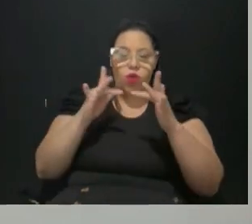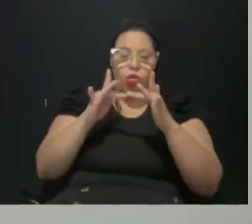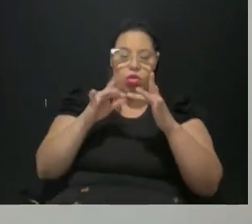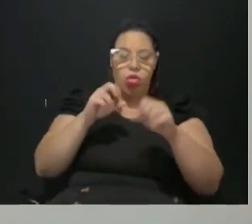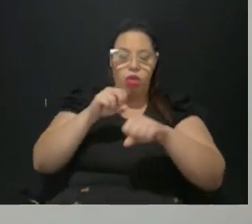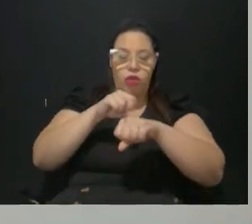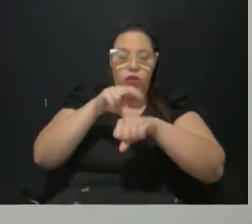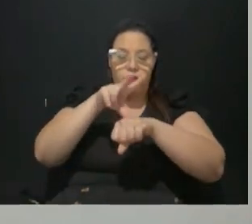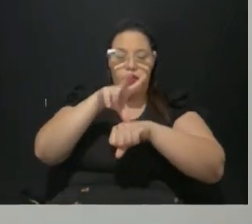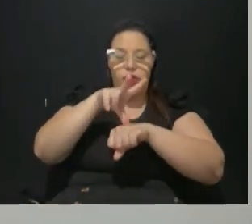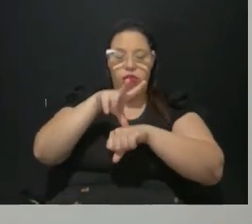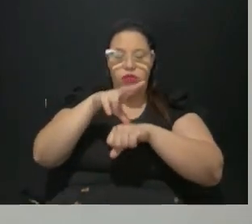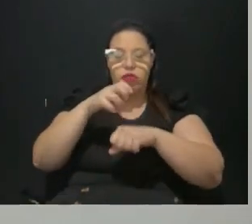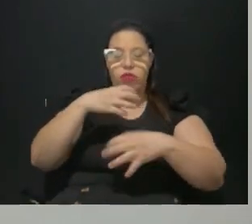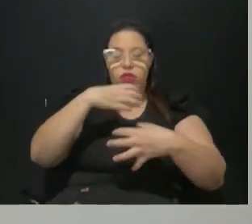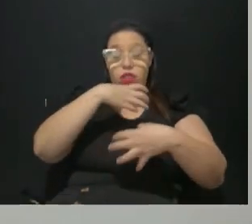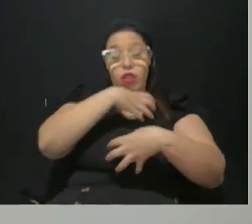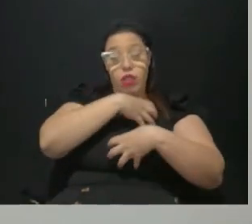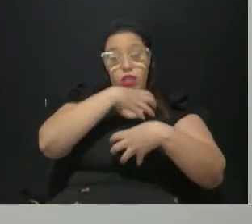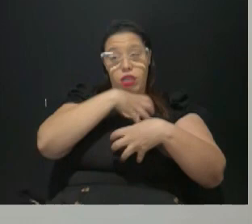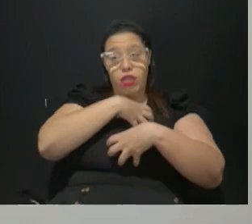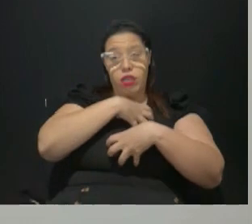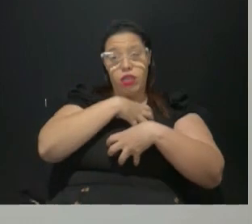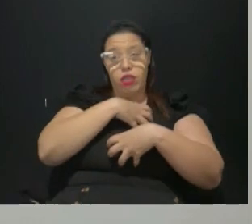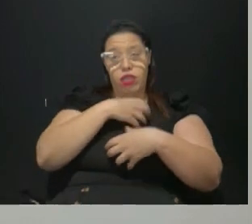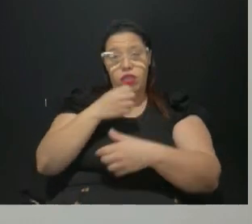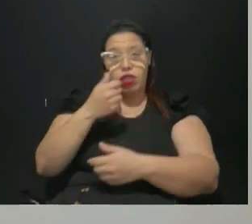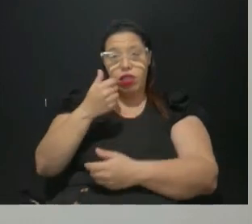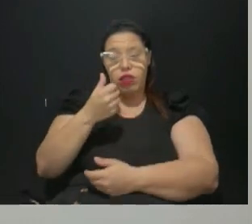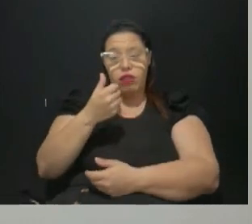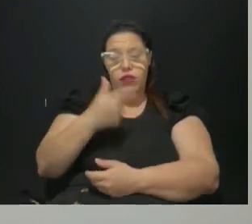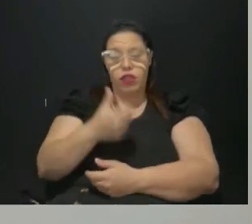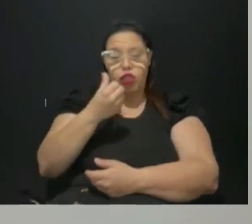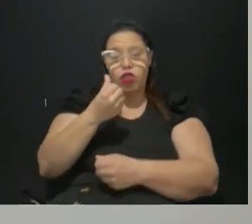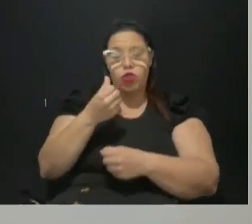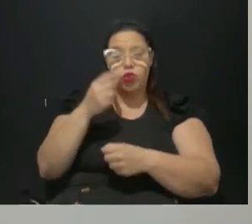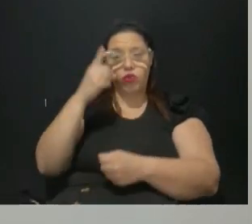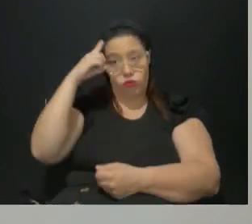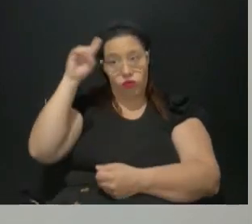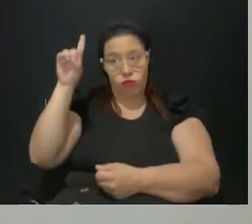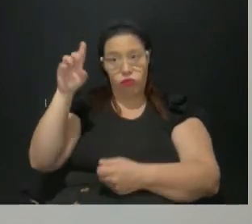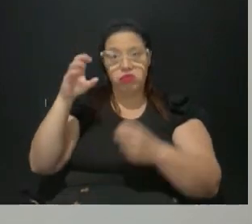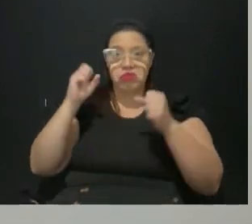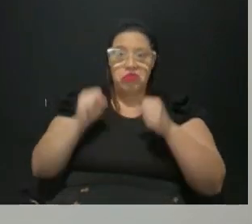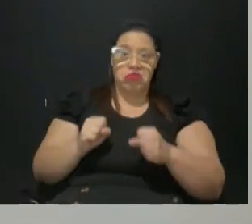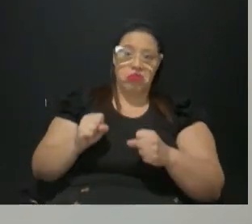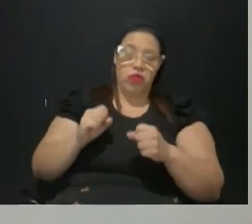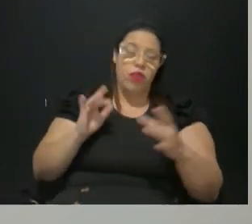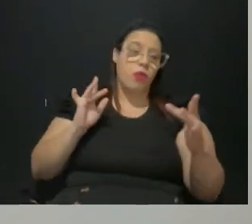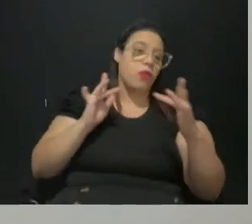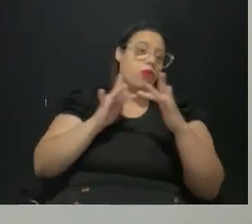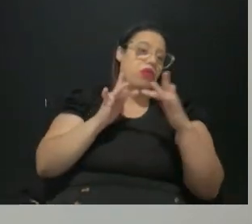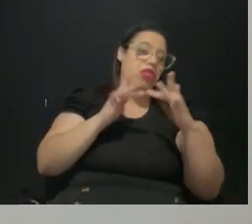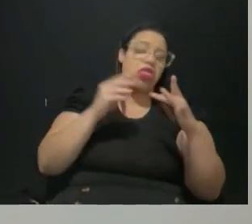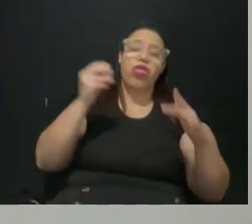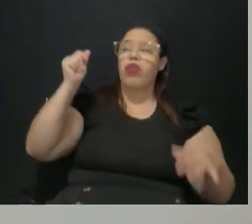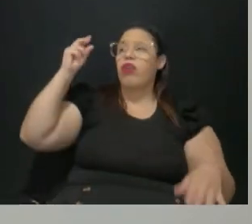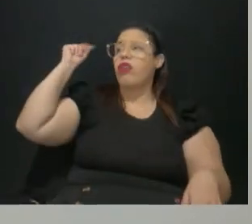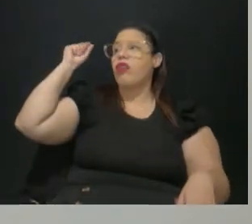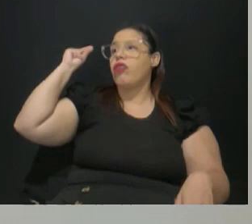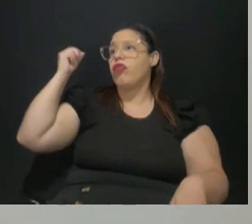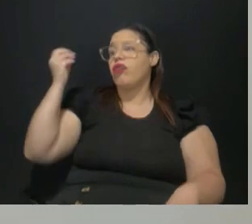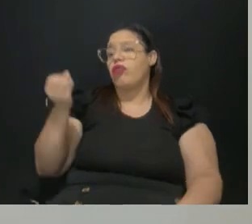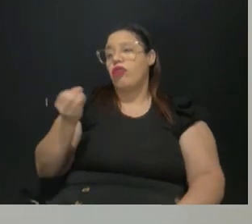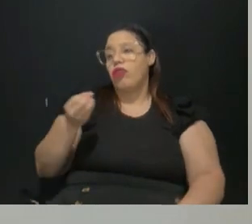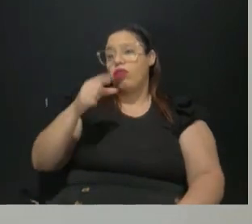o vírus até a pessoa ter os sintomas, pode chegar até 21 dias. Então, a pessoa pode ter tido contato lá atrás, ter saído